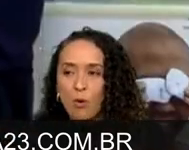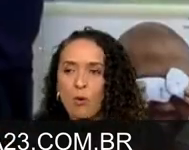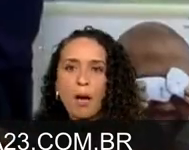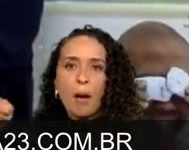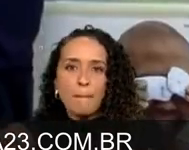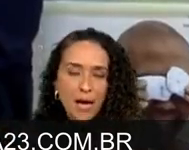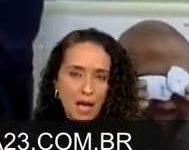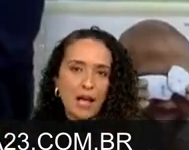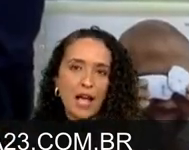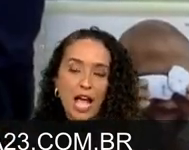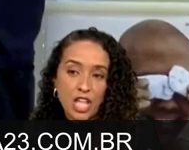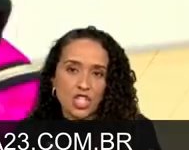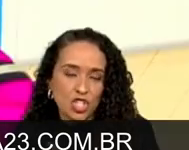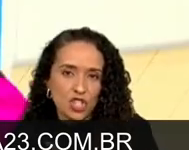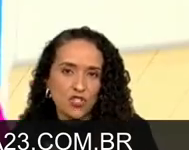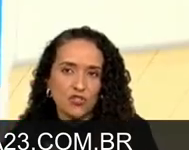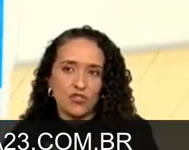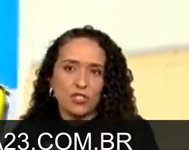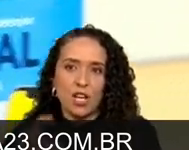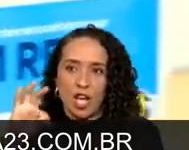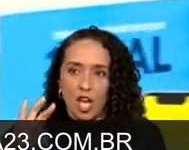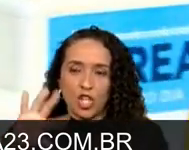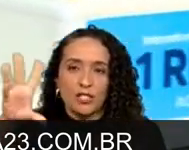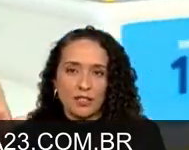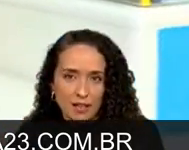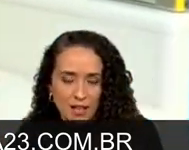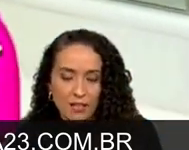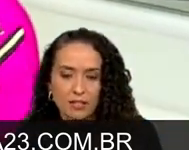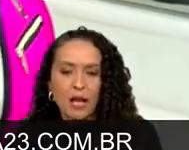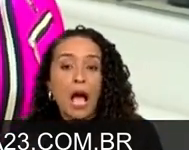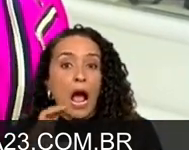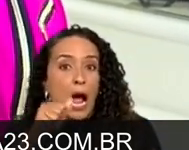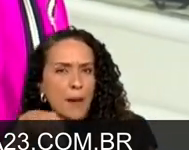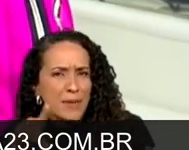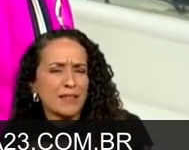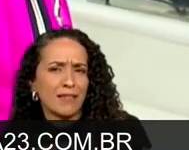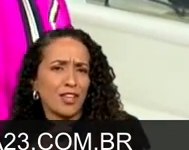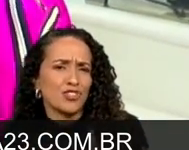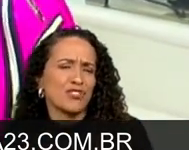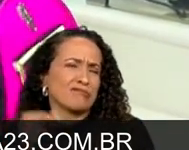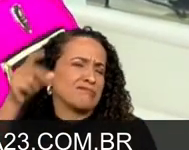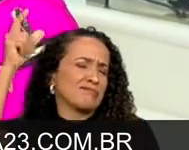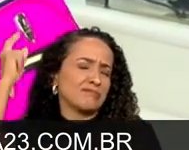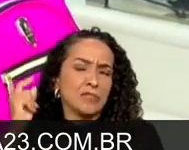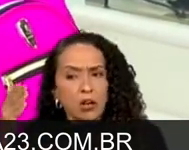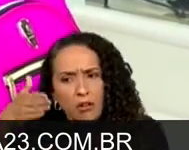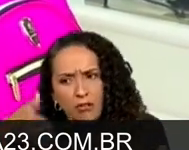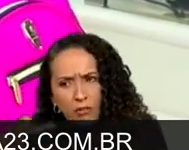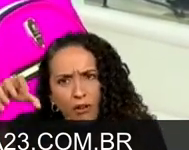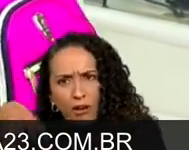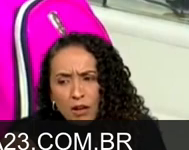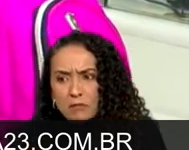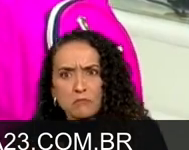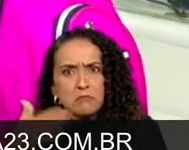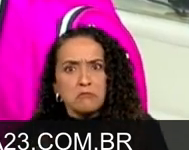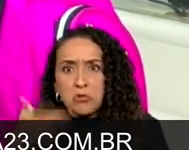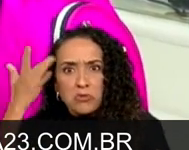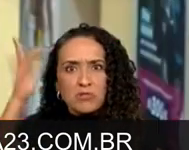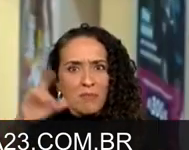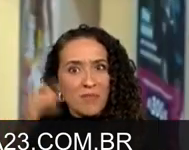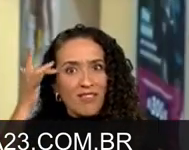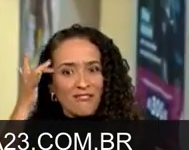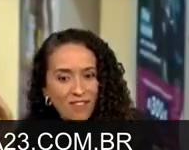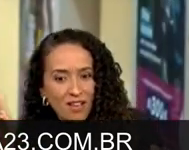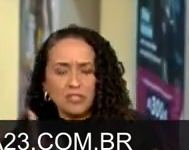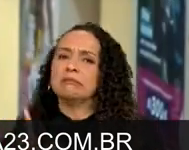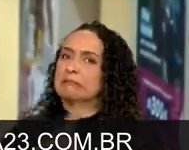do Desenrola e do Serasa. A Camila tem débitos antigos, passou na agência por acaso e não sabia da facilidade.